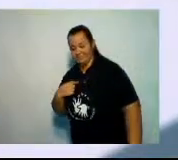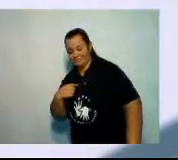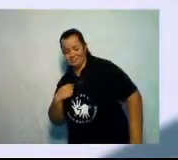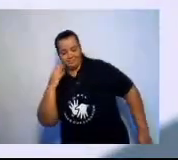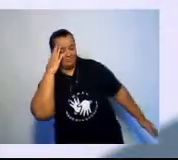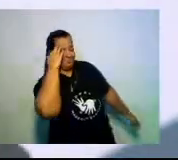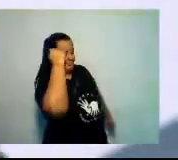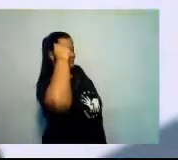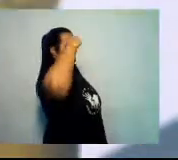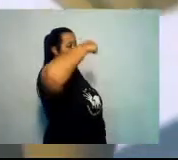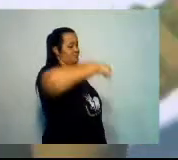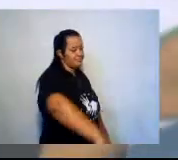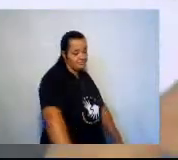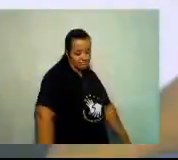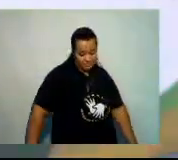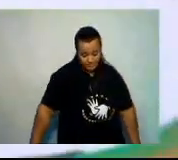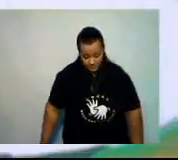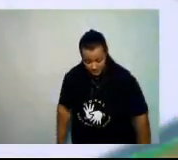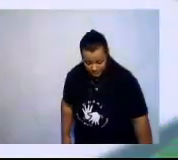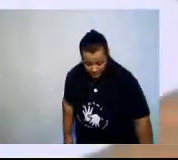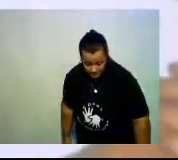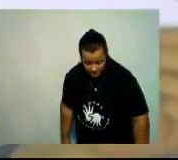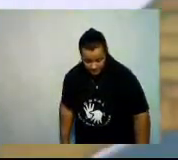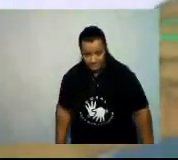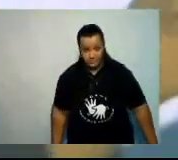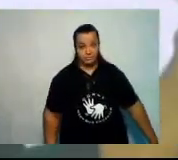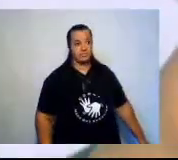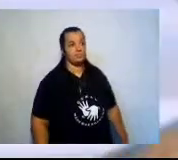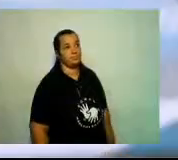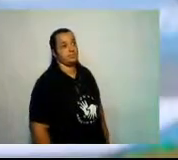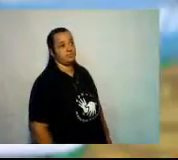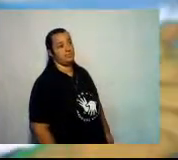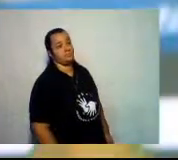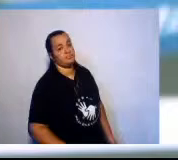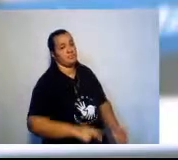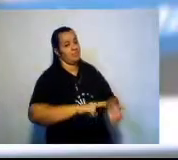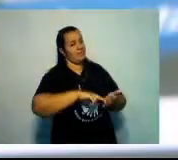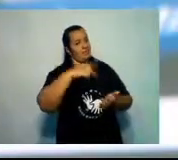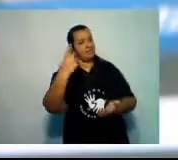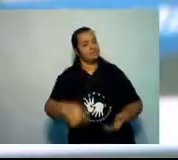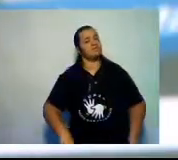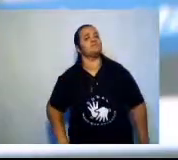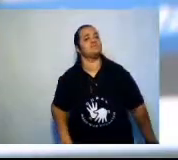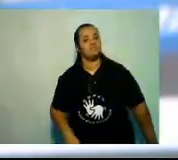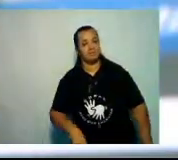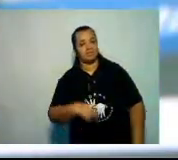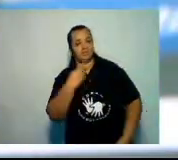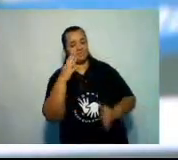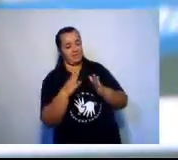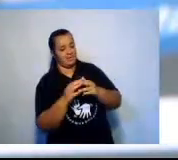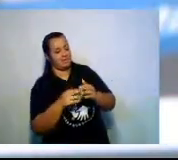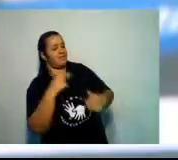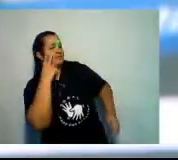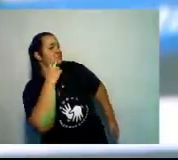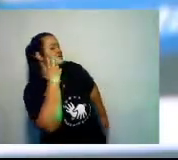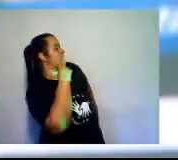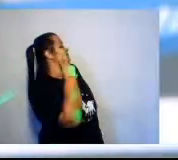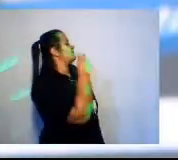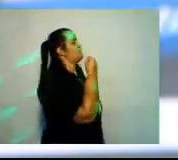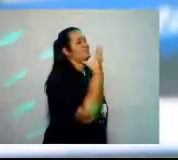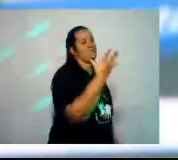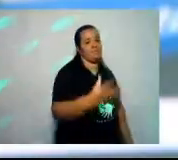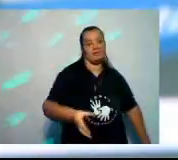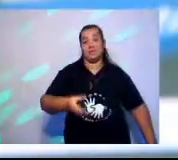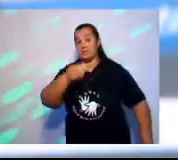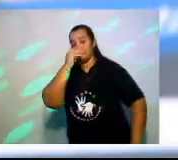batom. Deixa comigo que pra isso eu tenho dom. Vamos pular a parte que eu peço aquele